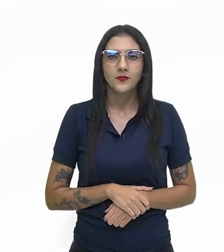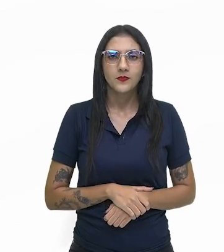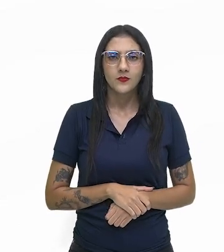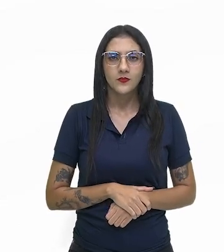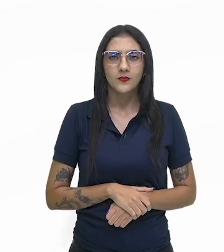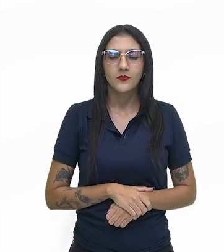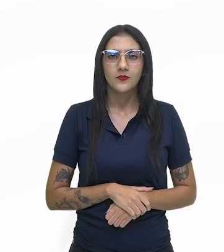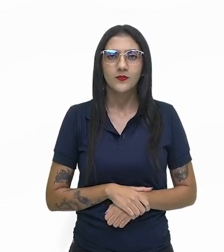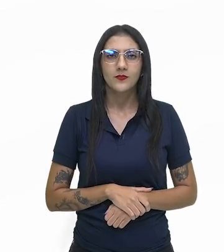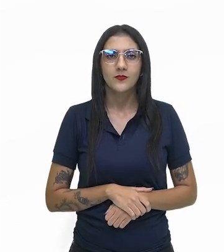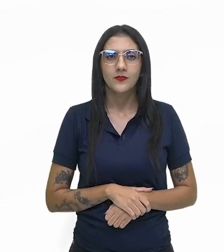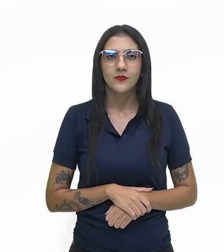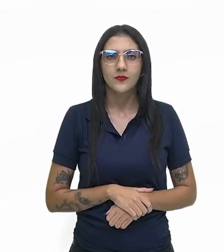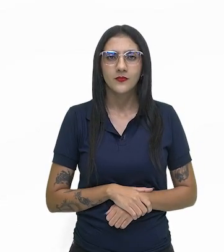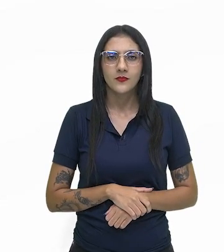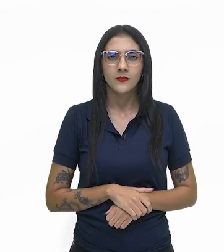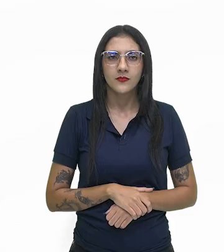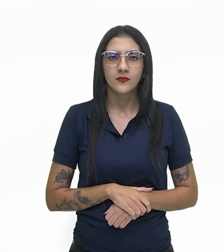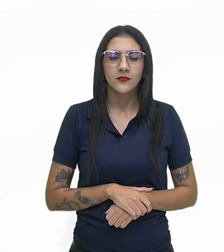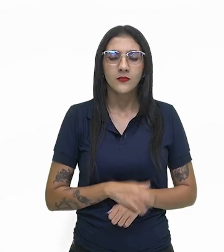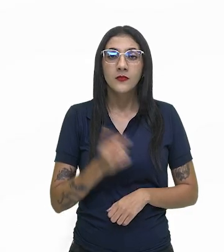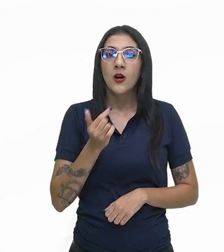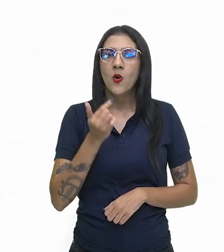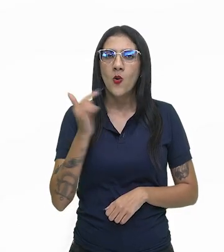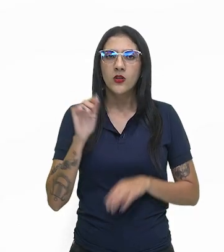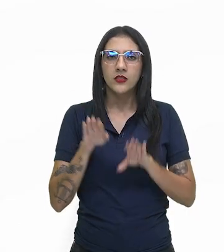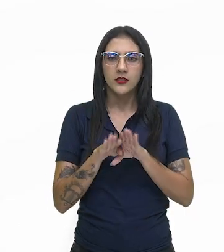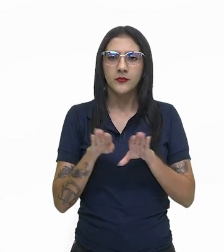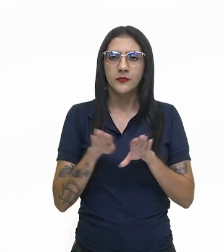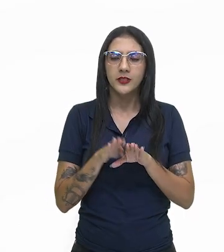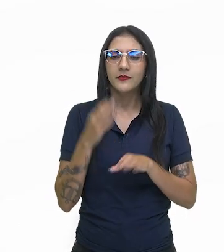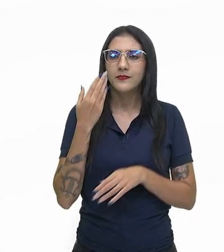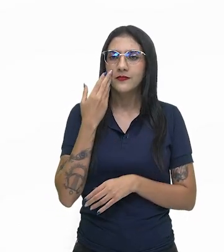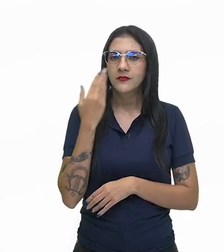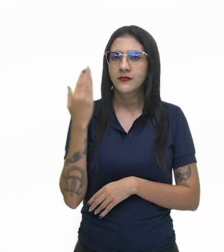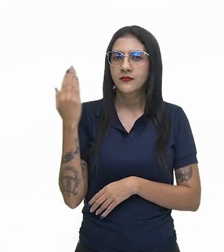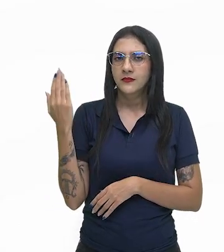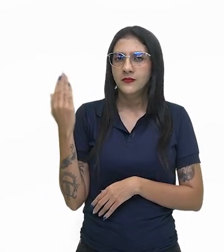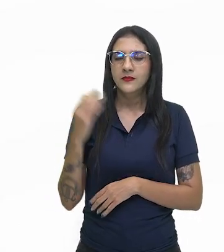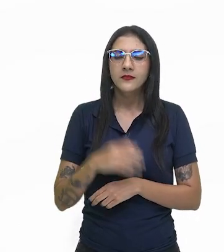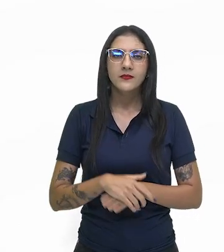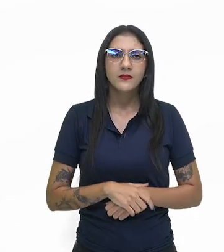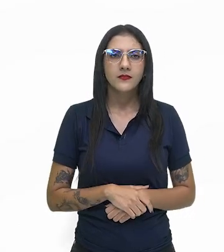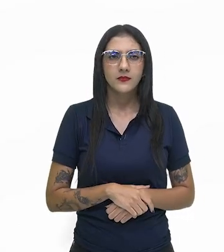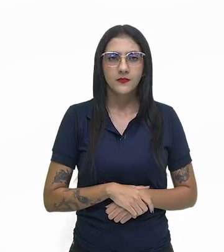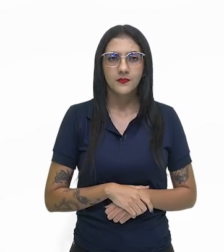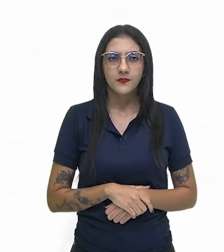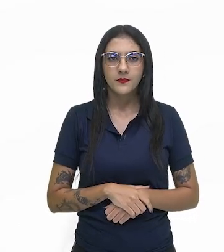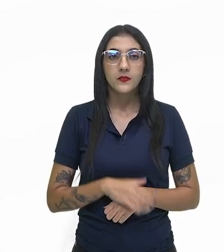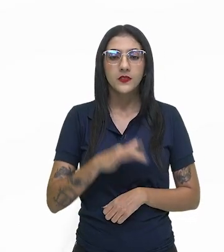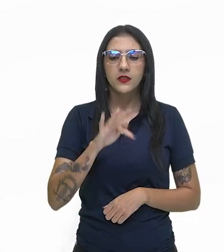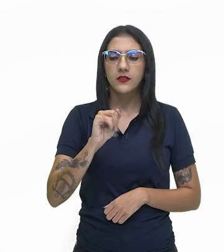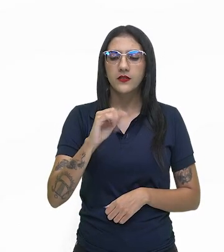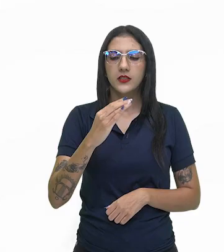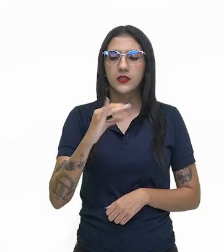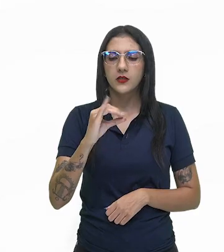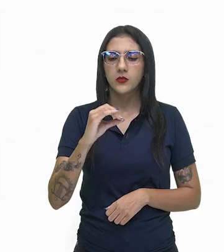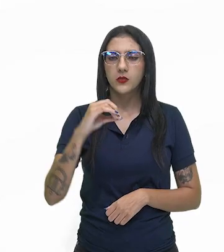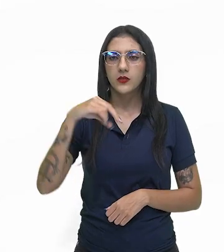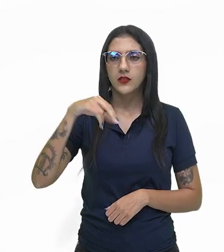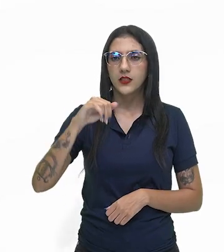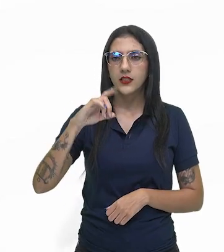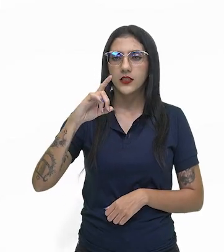outra técnica é a destilação fracionada. A destilação fracionada, ela é uma